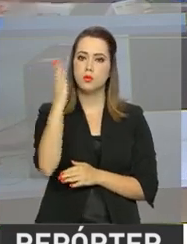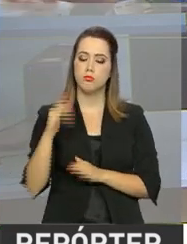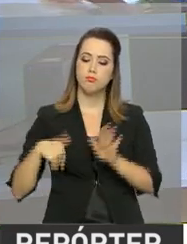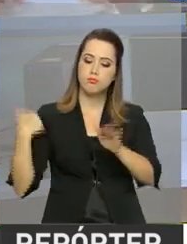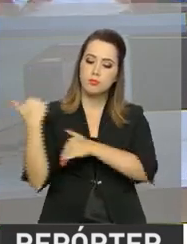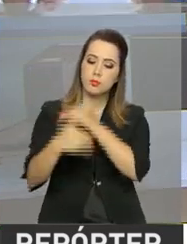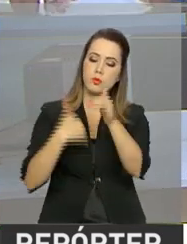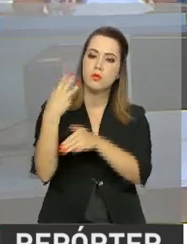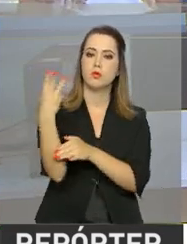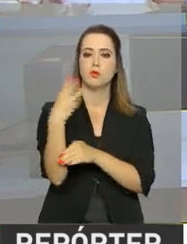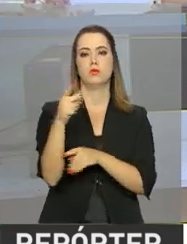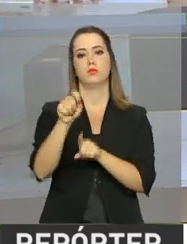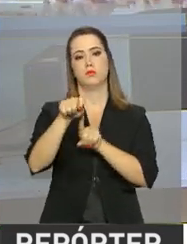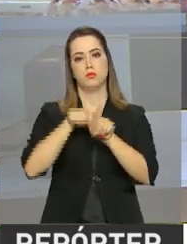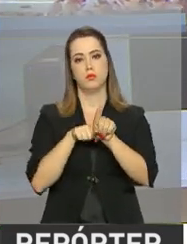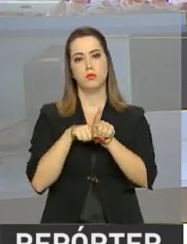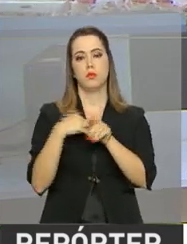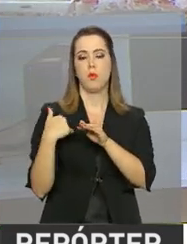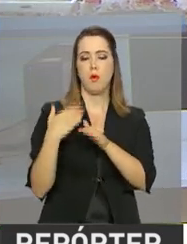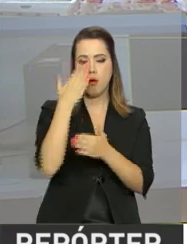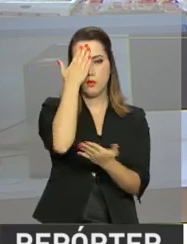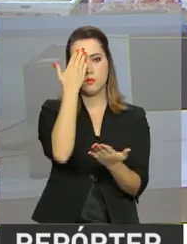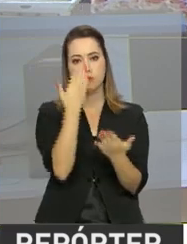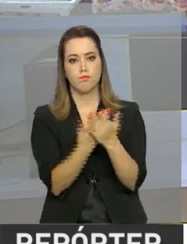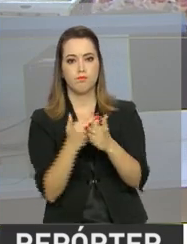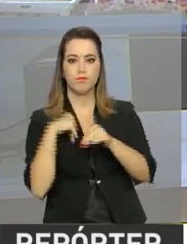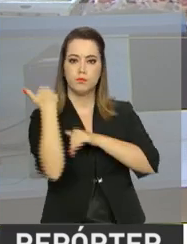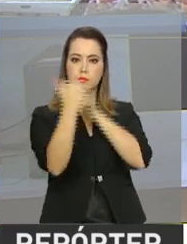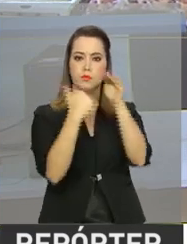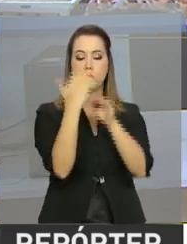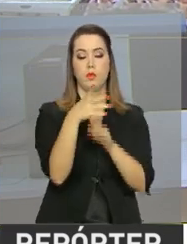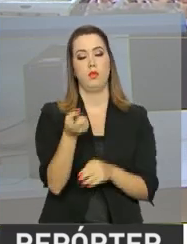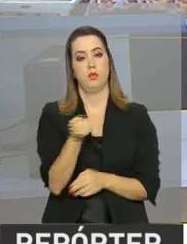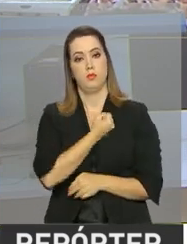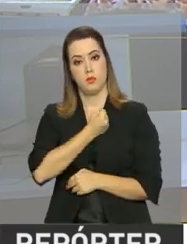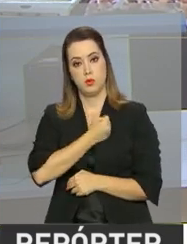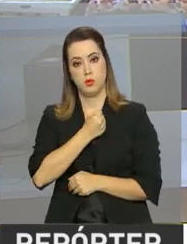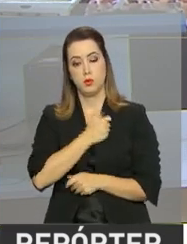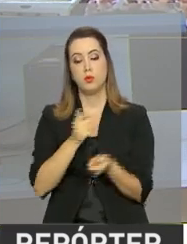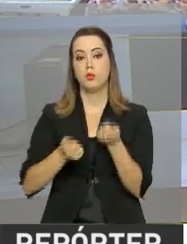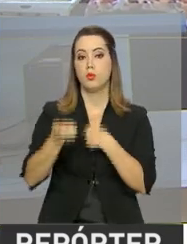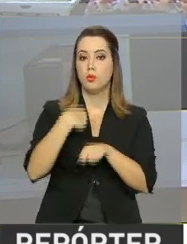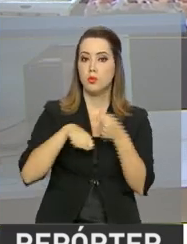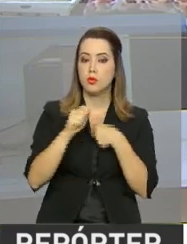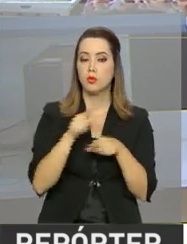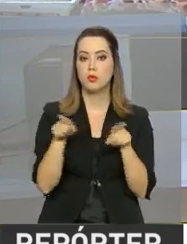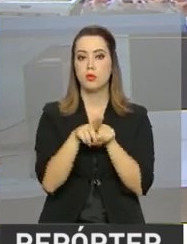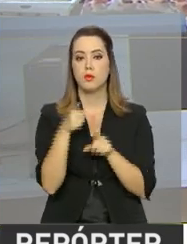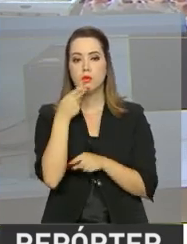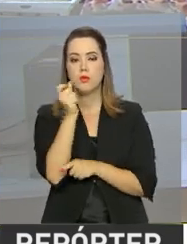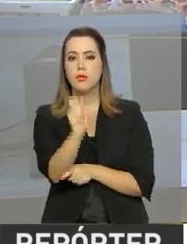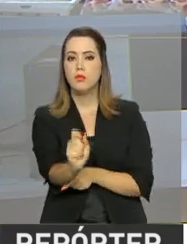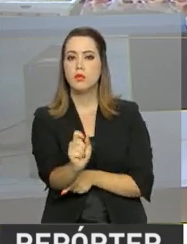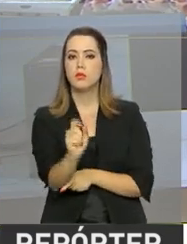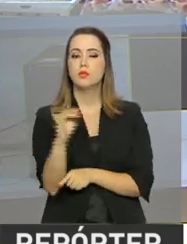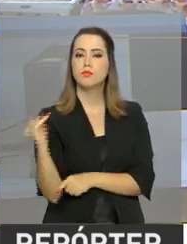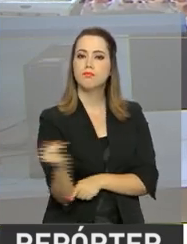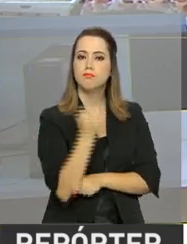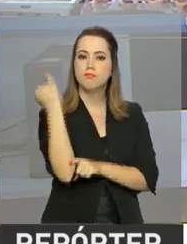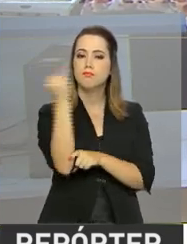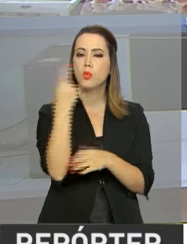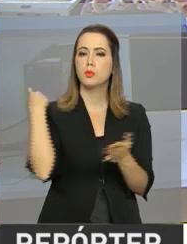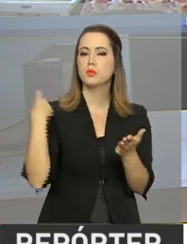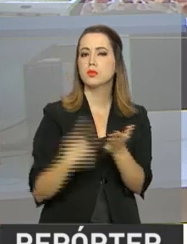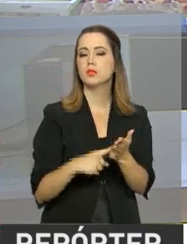últimos 3 meses com o aumento da confiança e dos indicadores econômicos. E disse que o fundamento central do novo